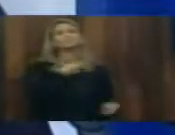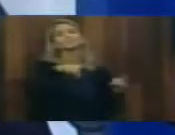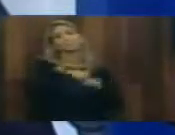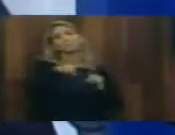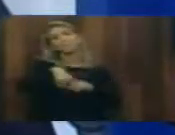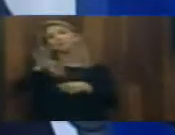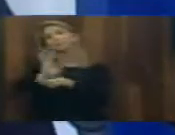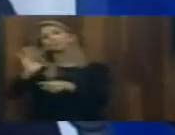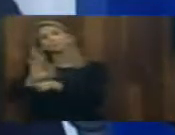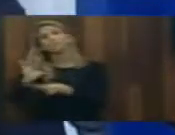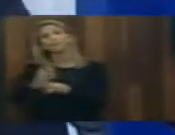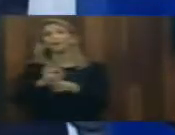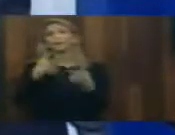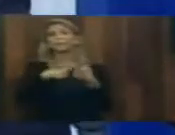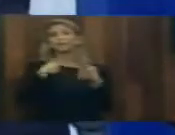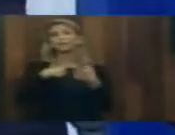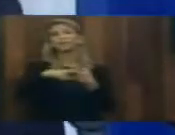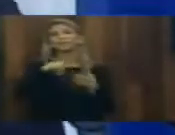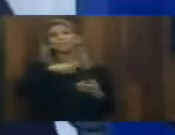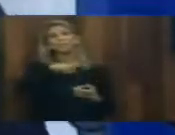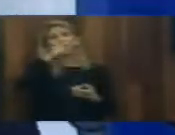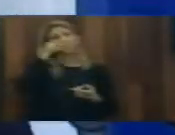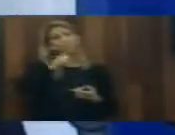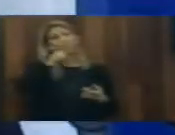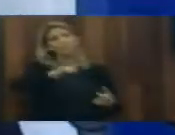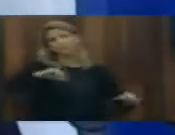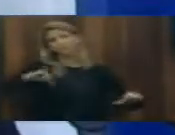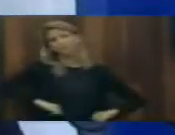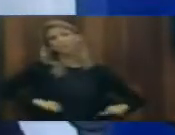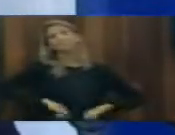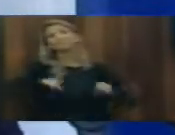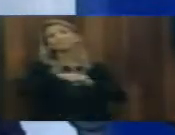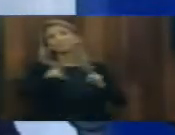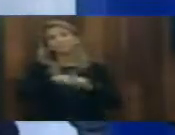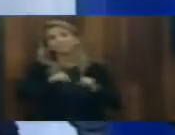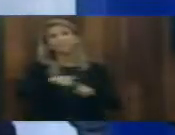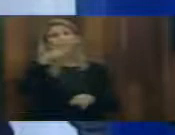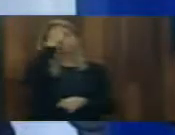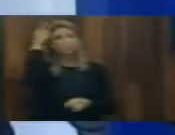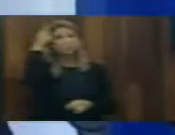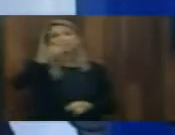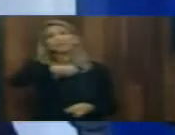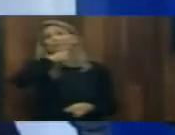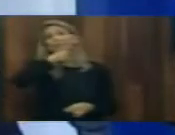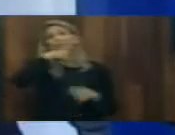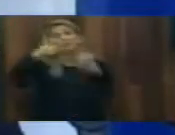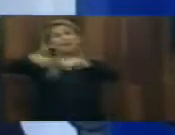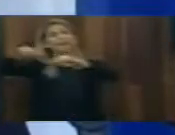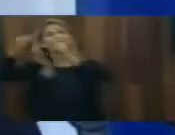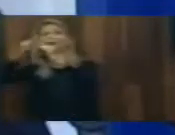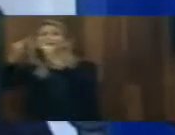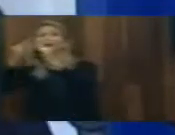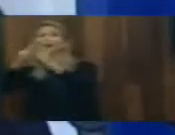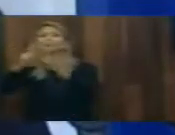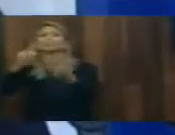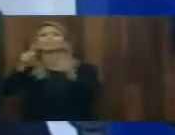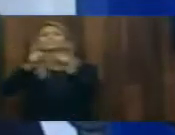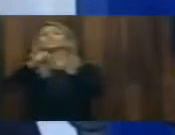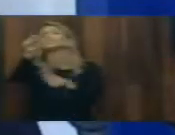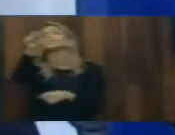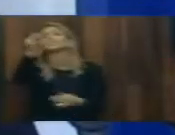amenizar sofrimentos e os nossos idosos não ficarem em casas ociosos, sem ter para onde